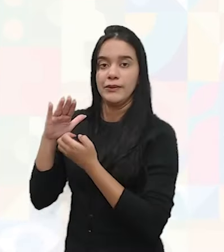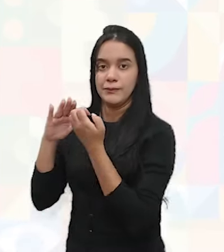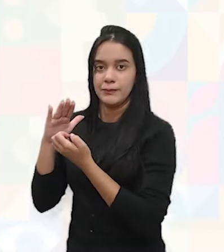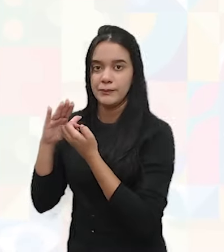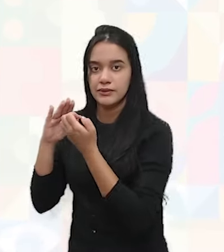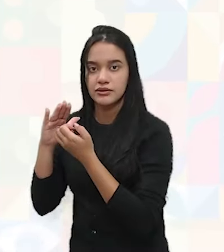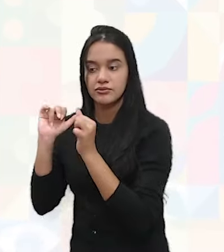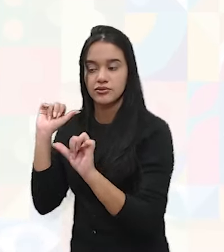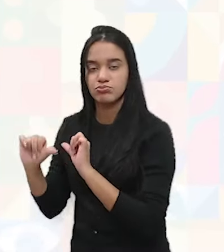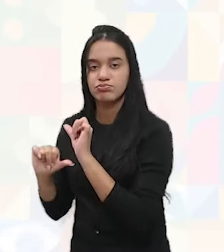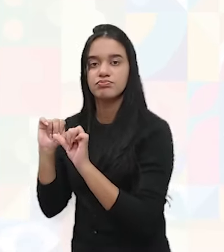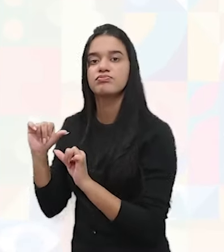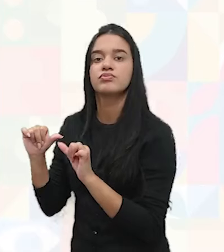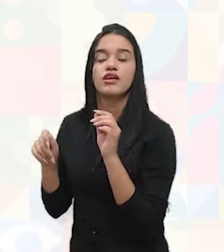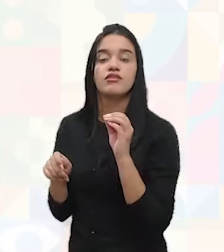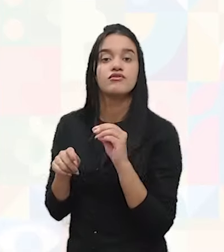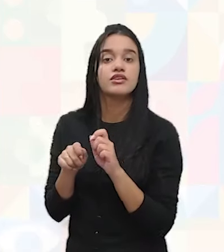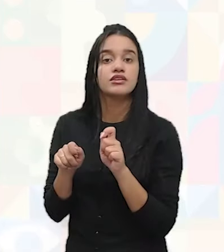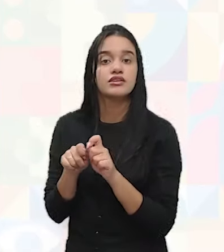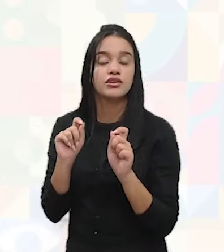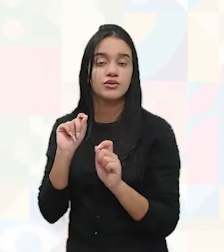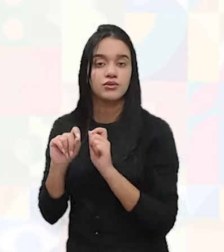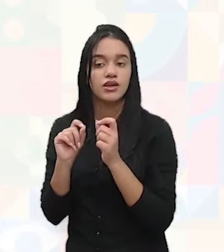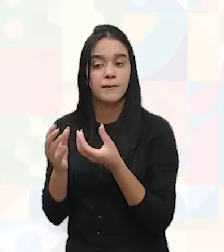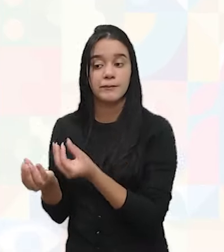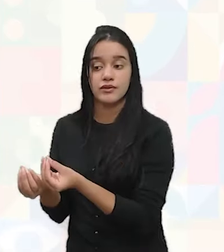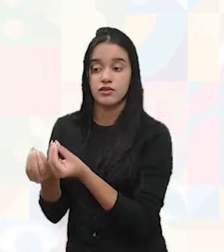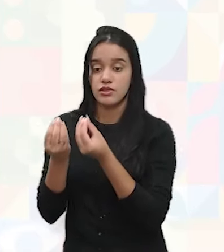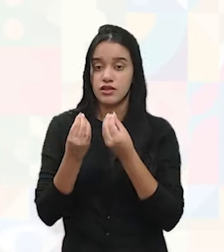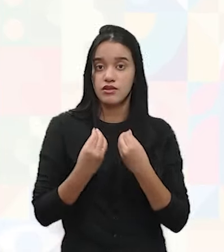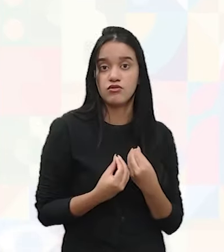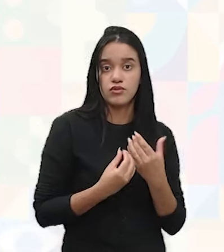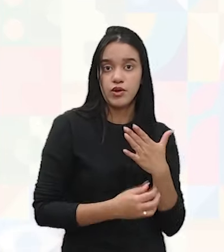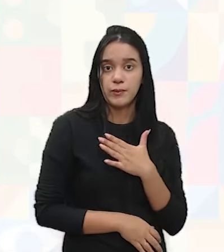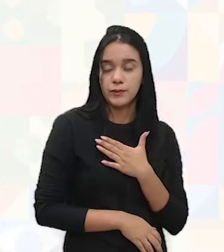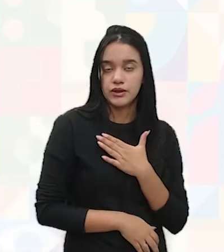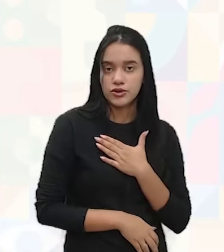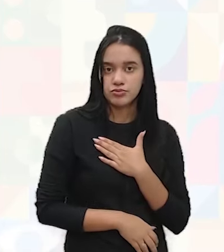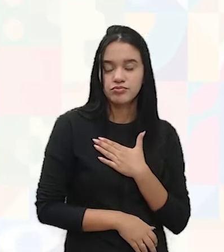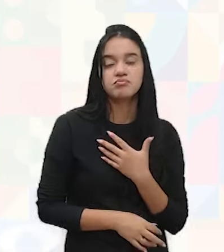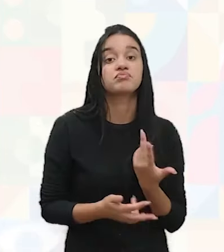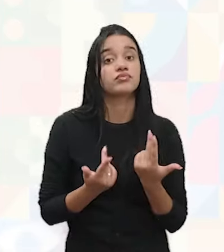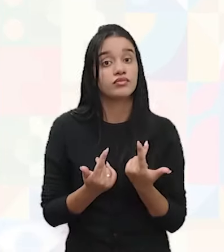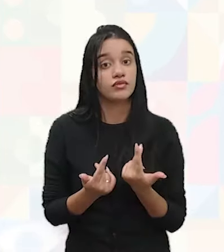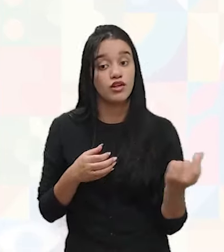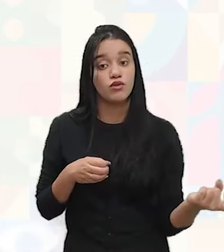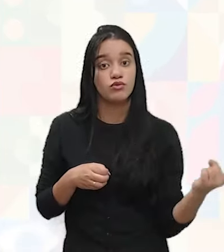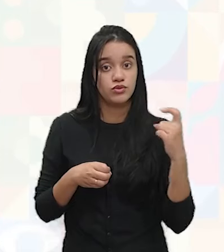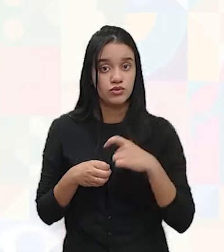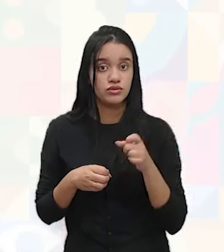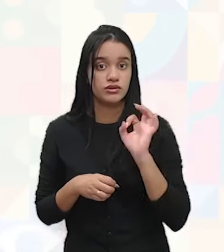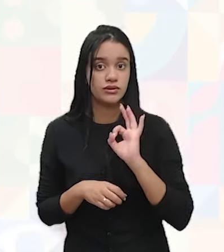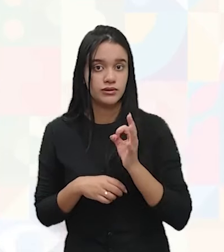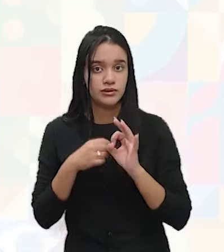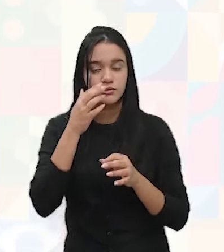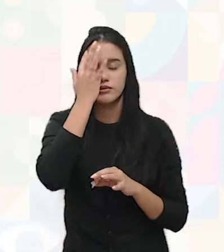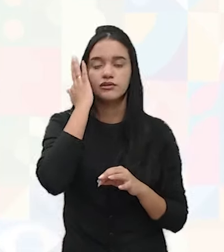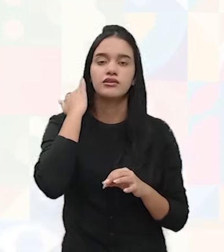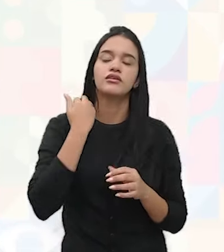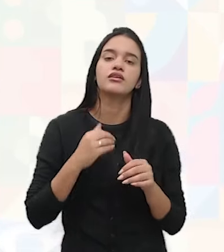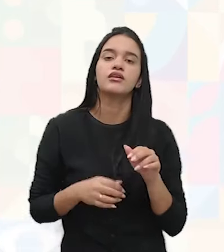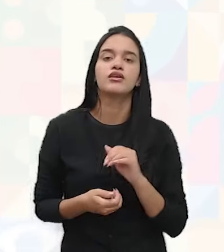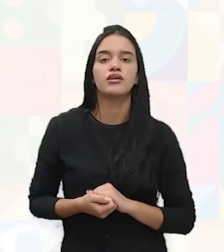manutenção eles vão fazer a recarga e me devolver o meu cilindro tá o mesmo cilindro volta como o próprio nome diz é